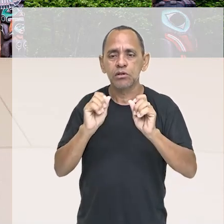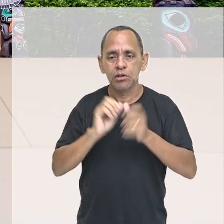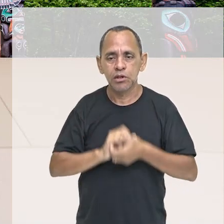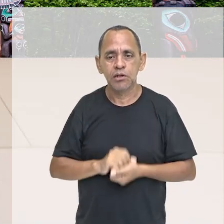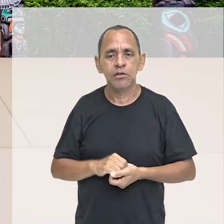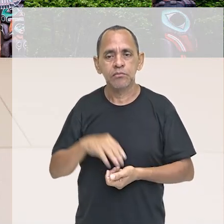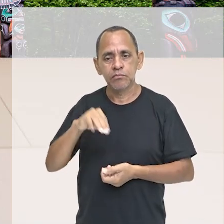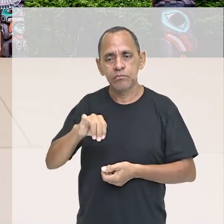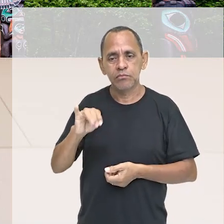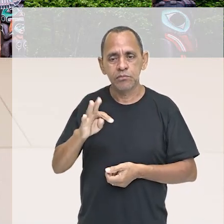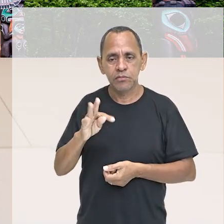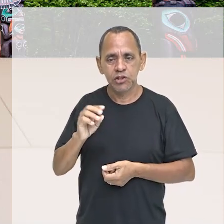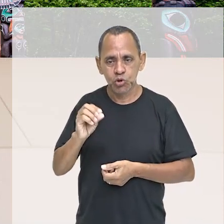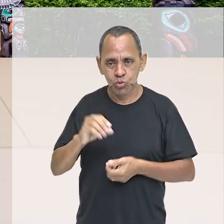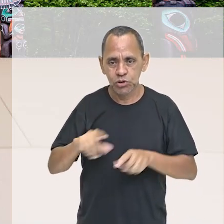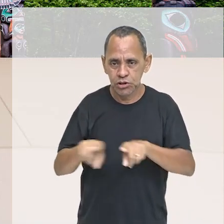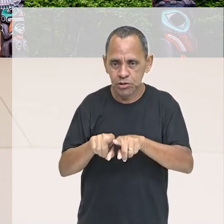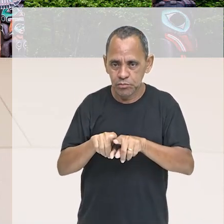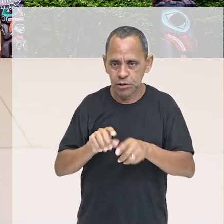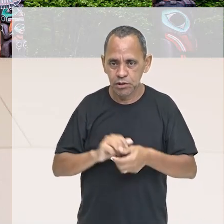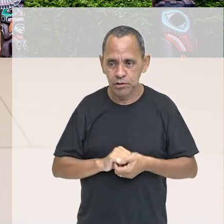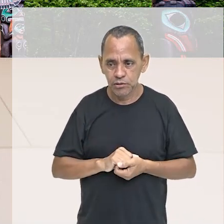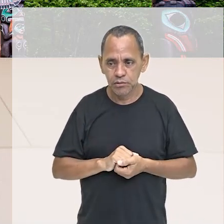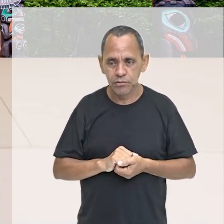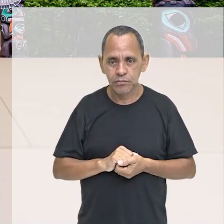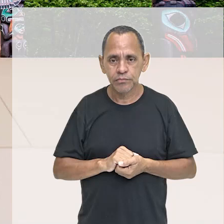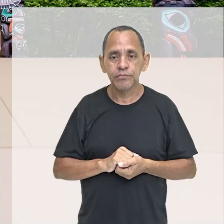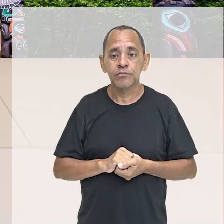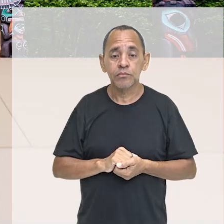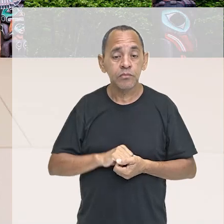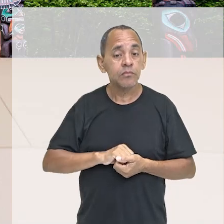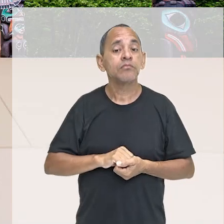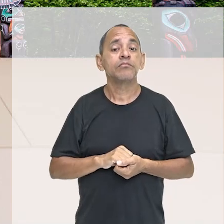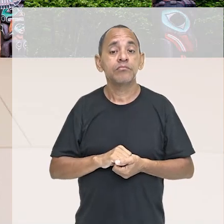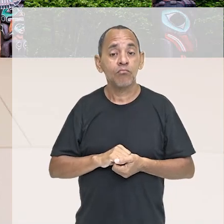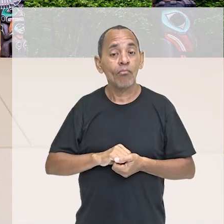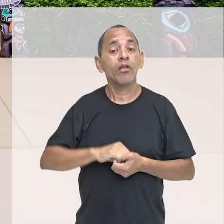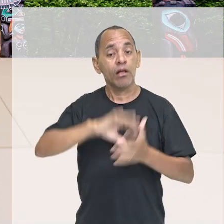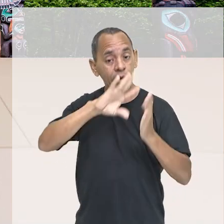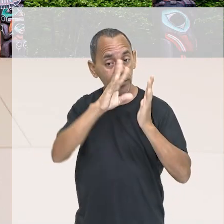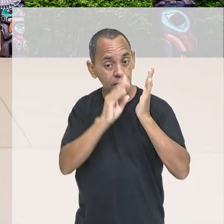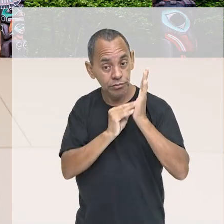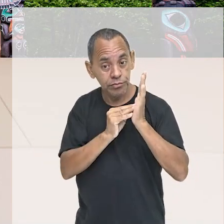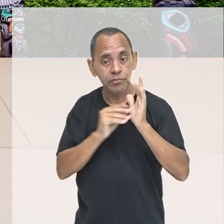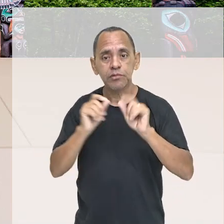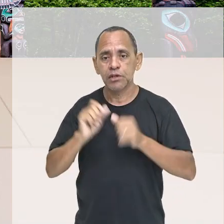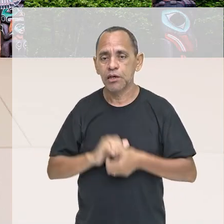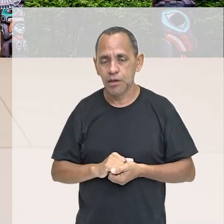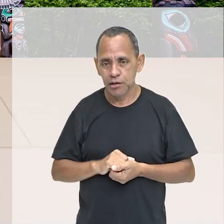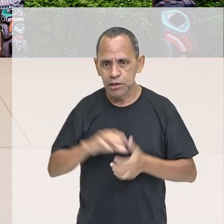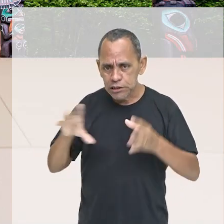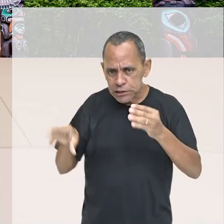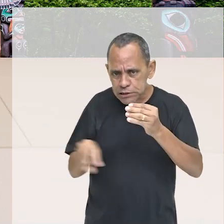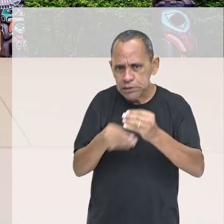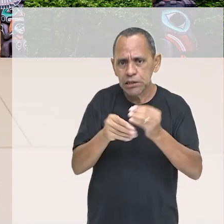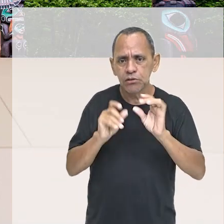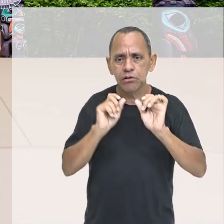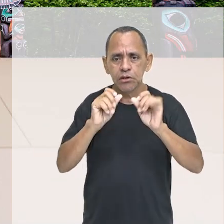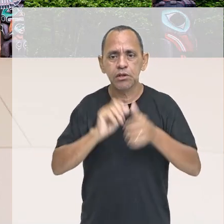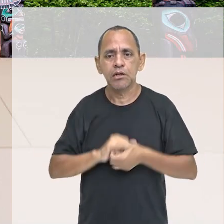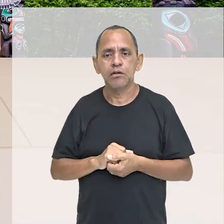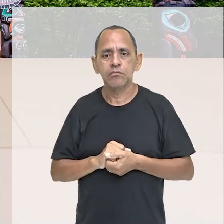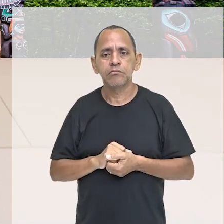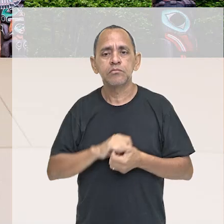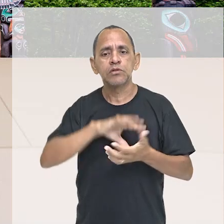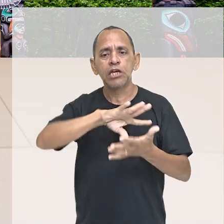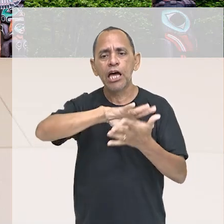que estão aí integrados a essa questão para determinar o que é sagrado e o que é profano, que é o